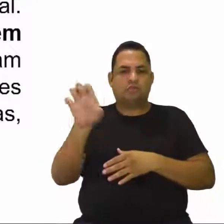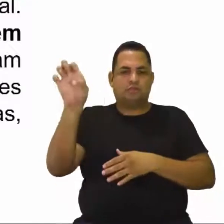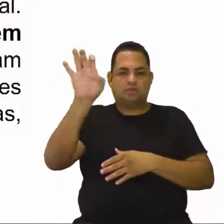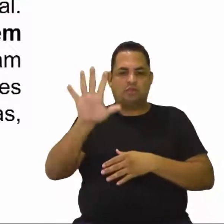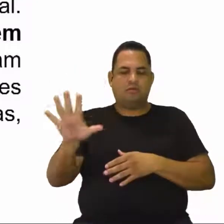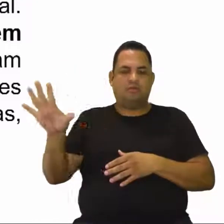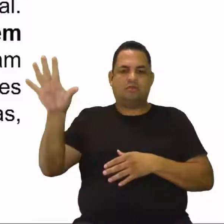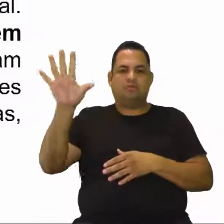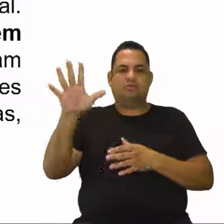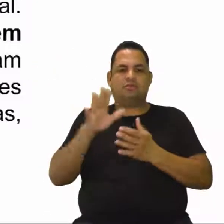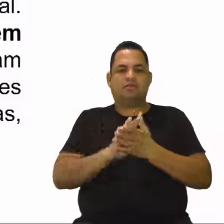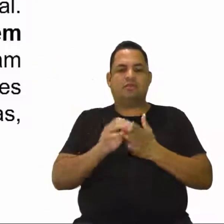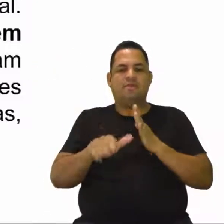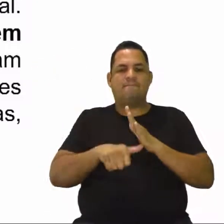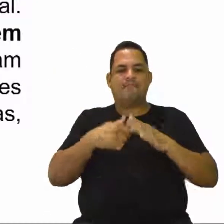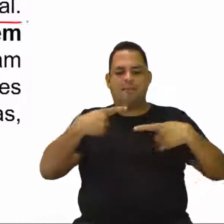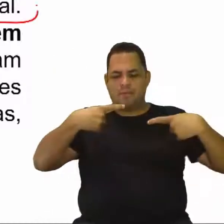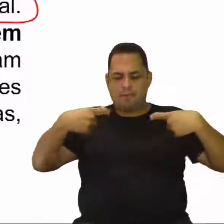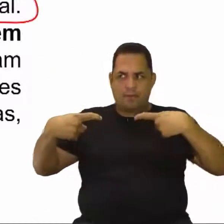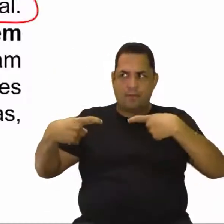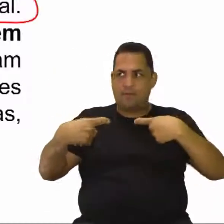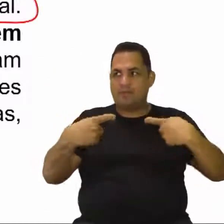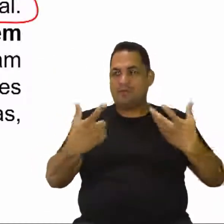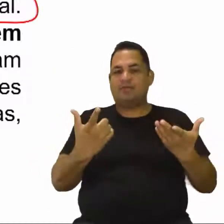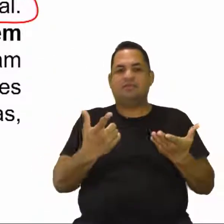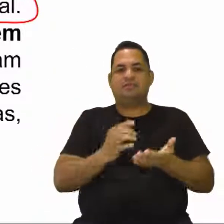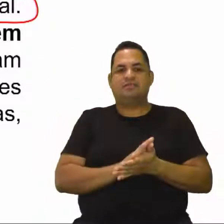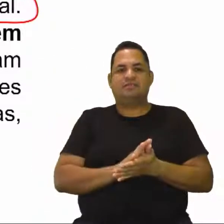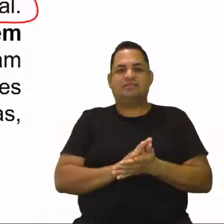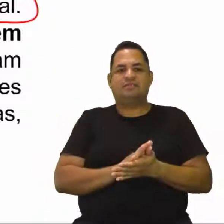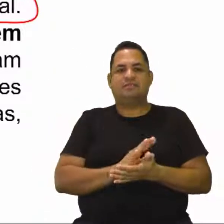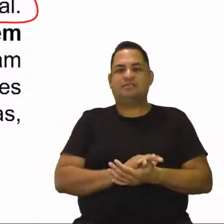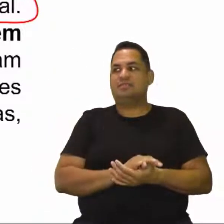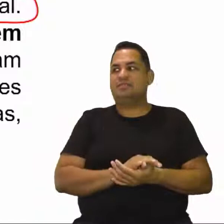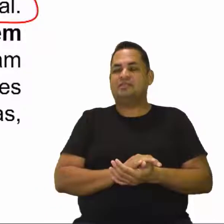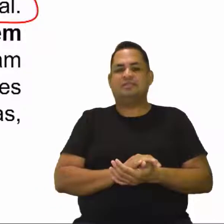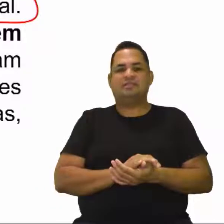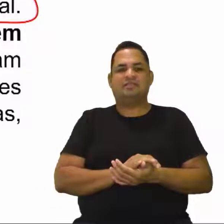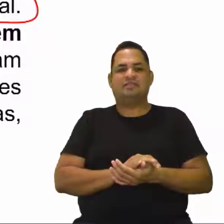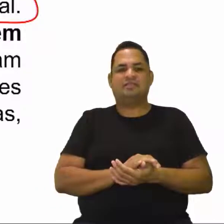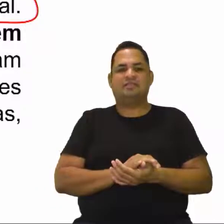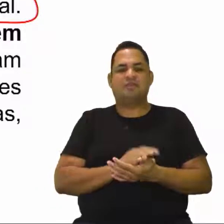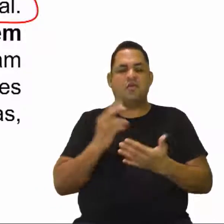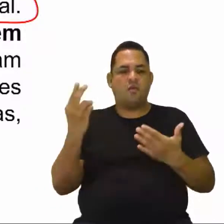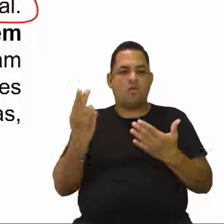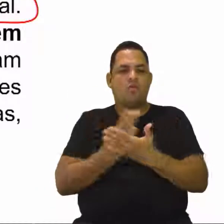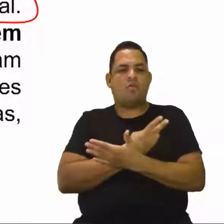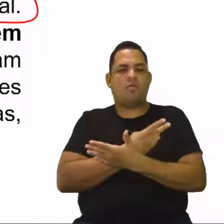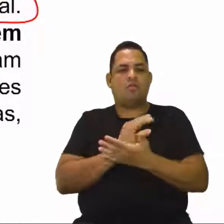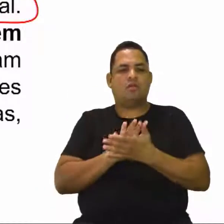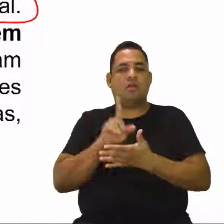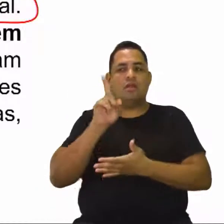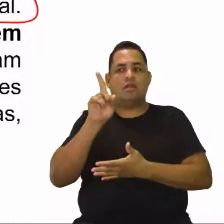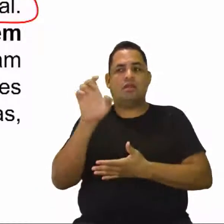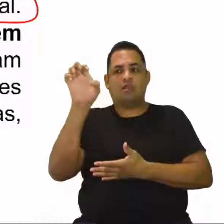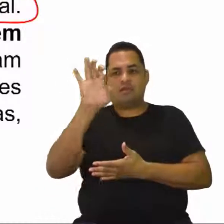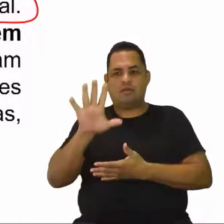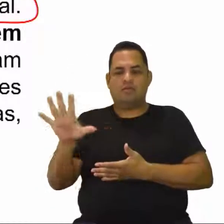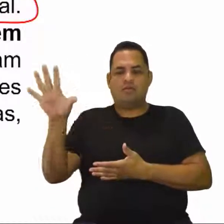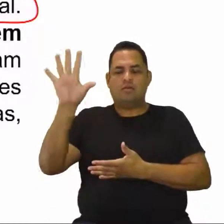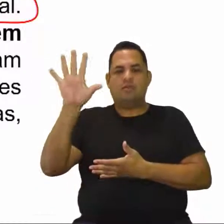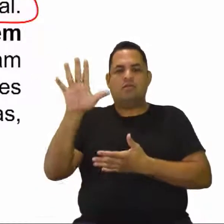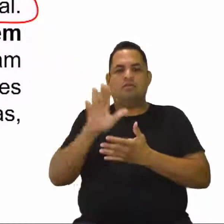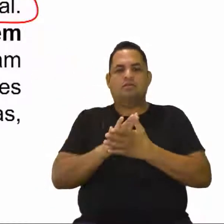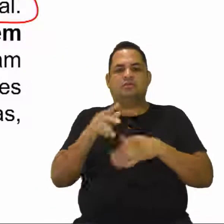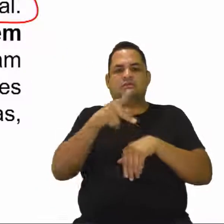europeu. Essa Primeira Guerra, senhores, essa Primeira Guerra aconteceu na Europa. E